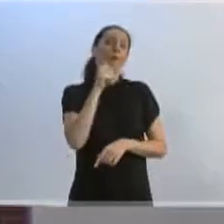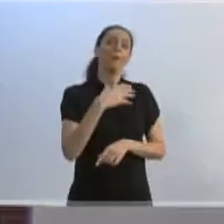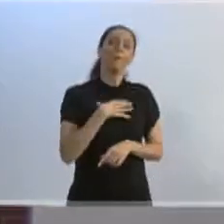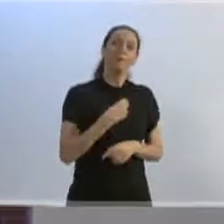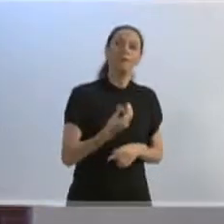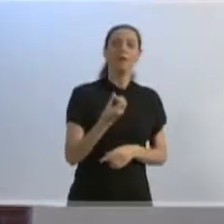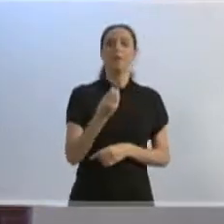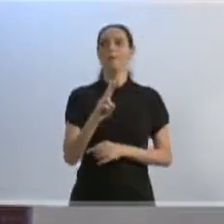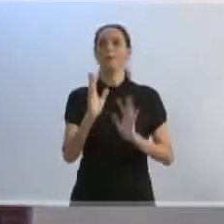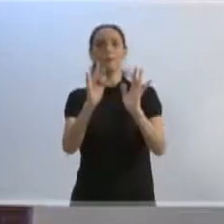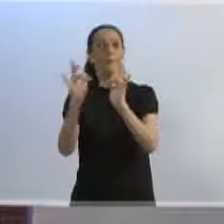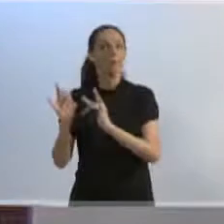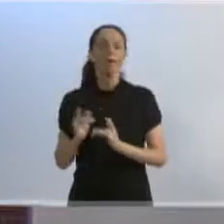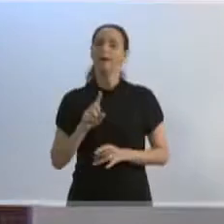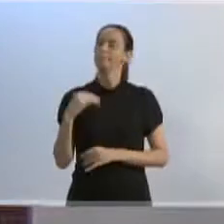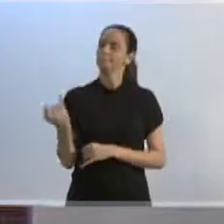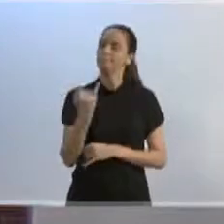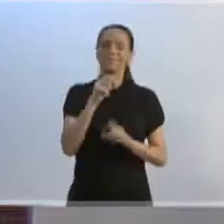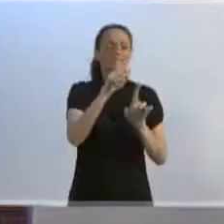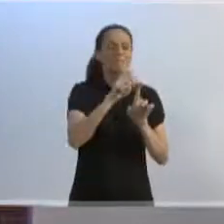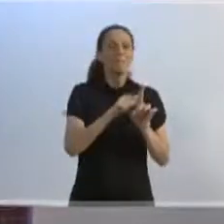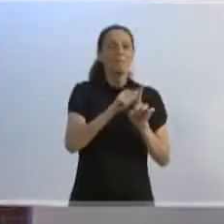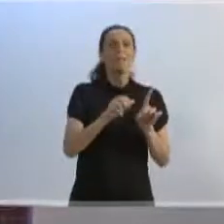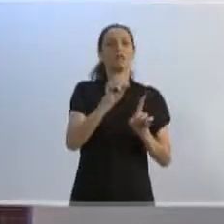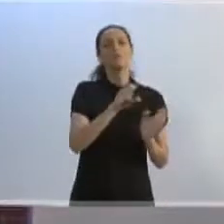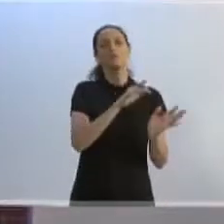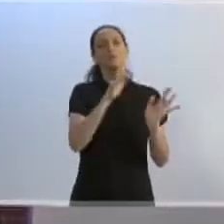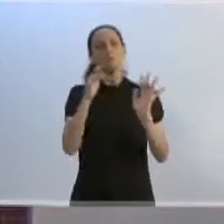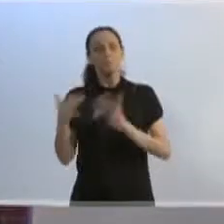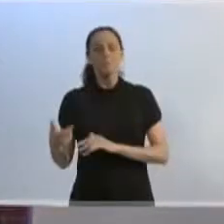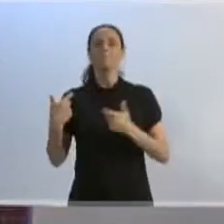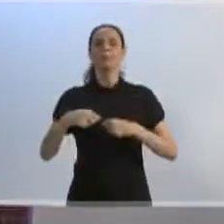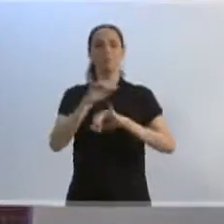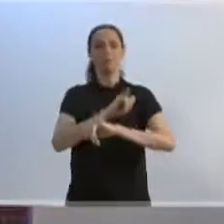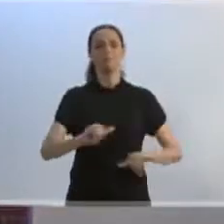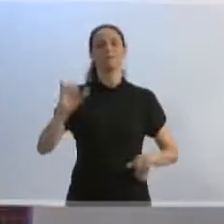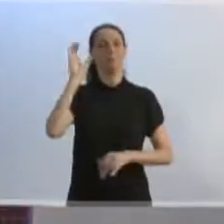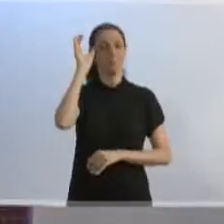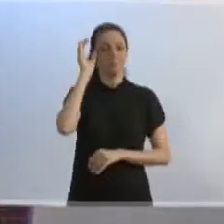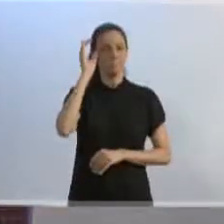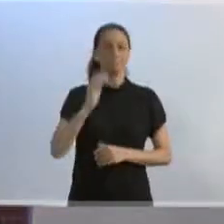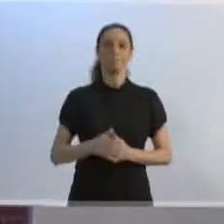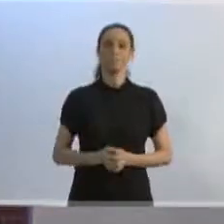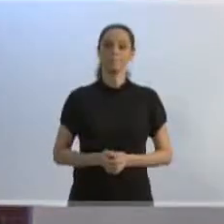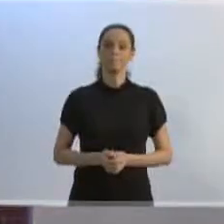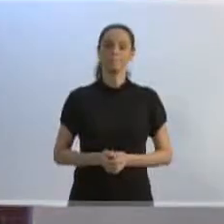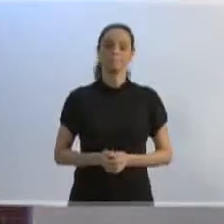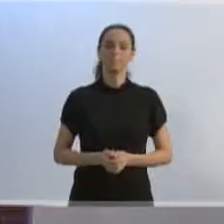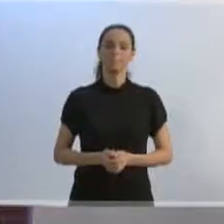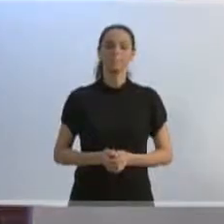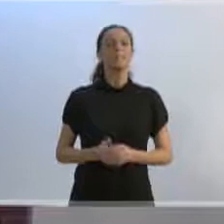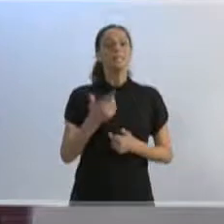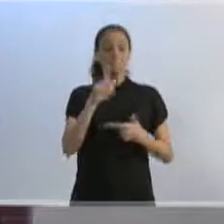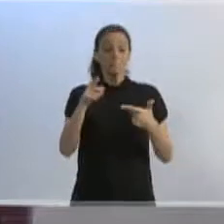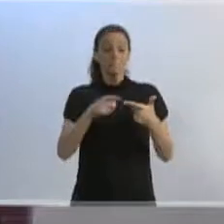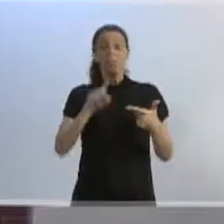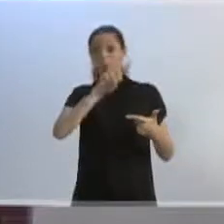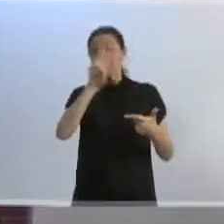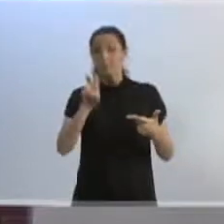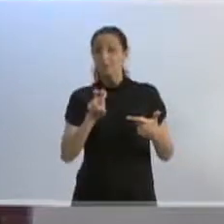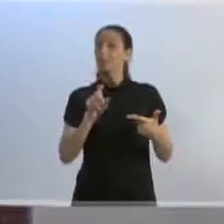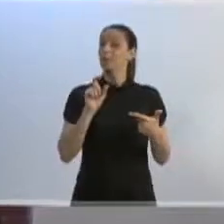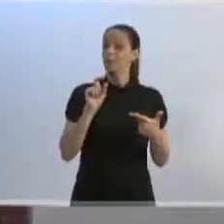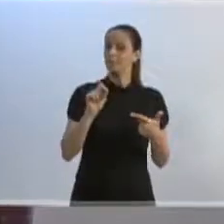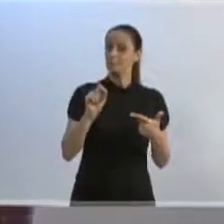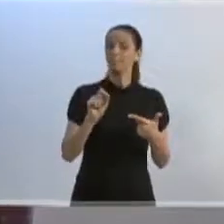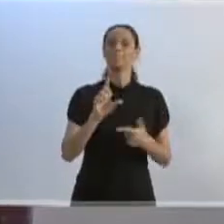namoradas. É extremamente importante que esse mês se perpetue essa conscientização. Aqui também, agora, quero mudar um pouco de assunto e falar